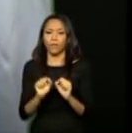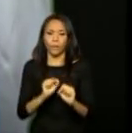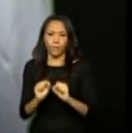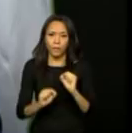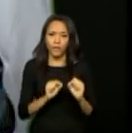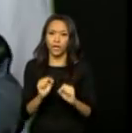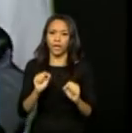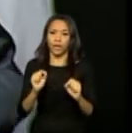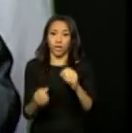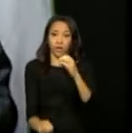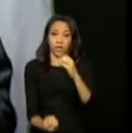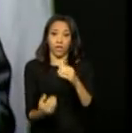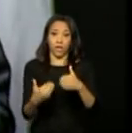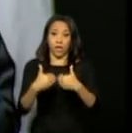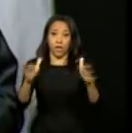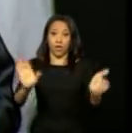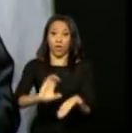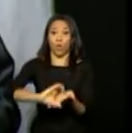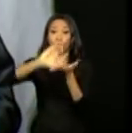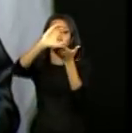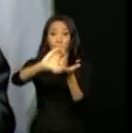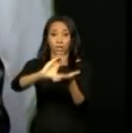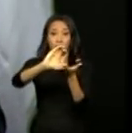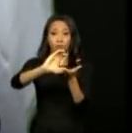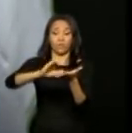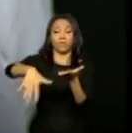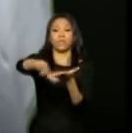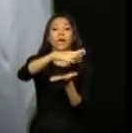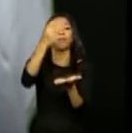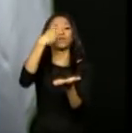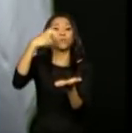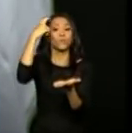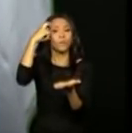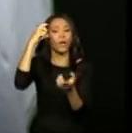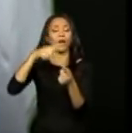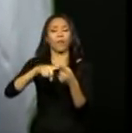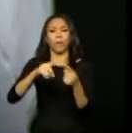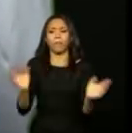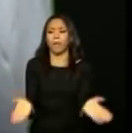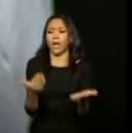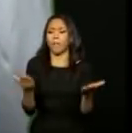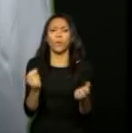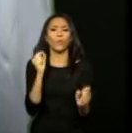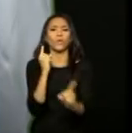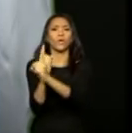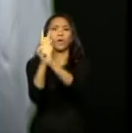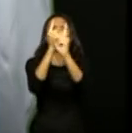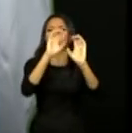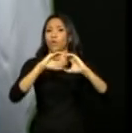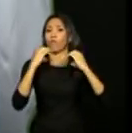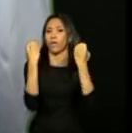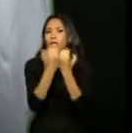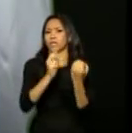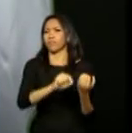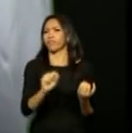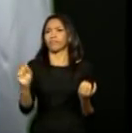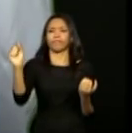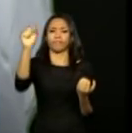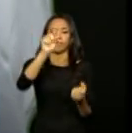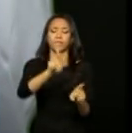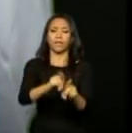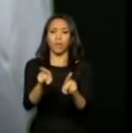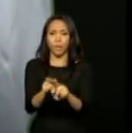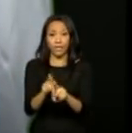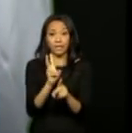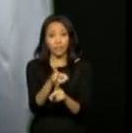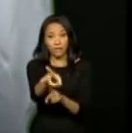do Conselho Nacional de Políticas Culturais, do fomento à realização das conferências de cultura, pela presença constante